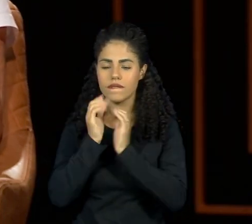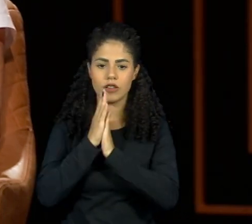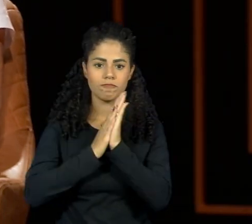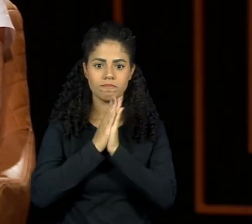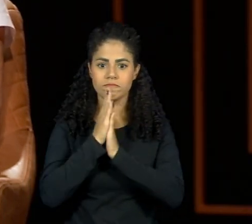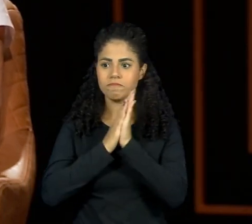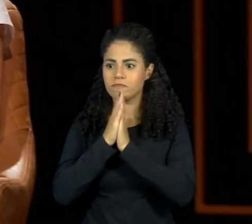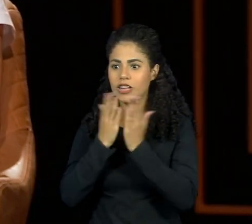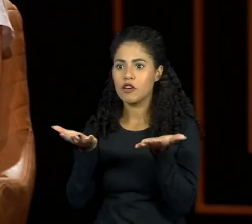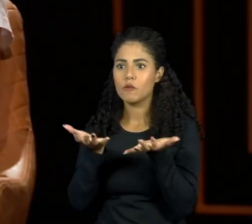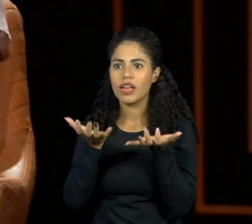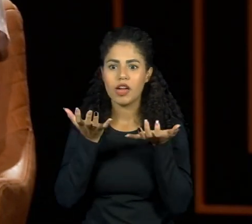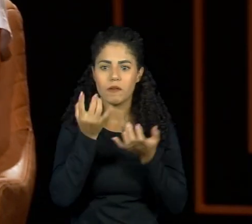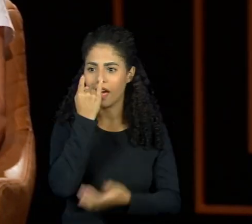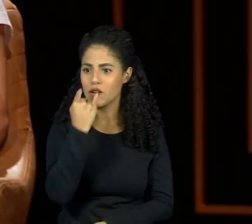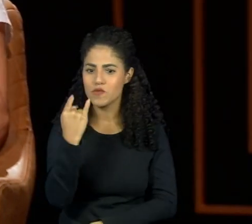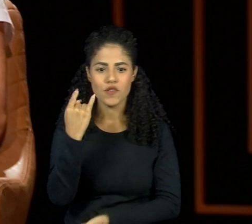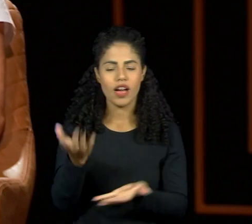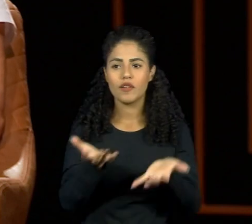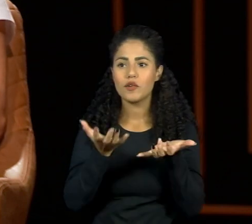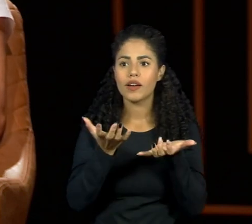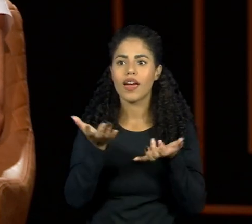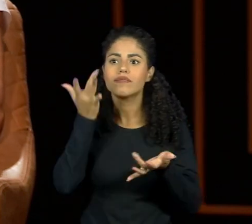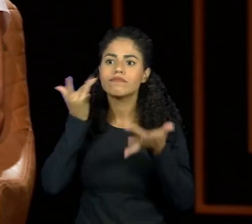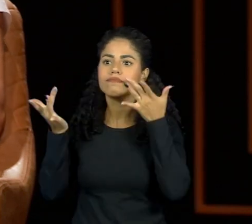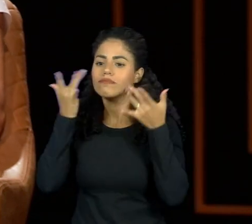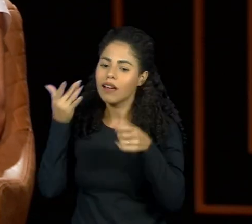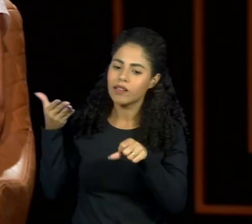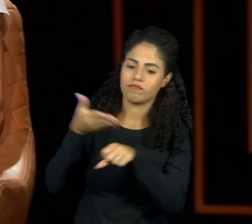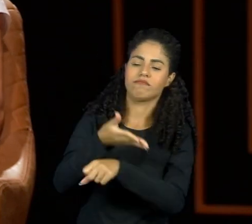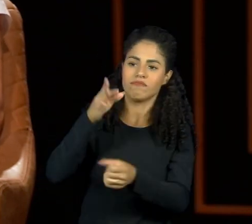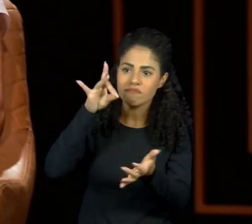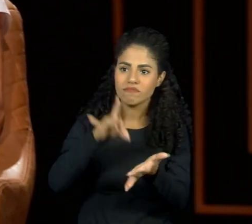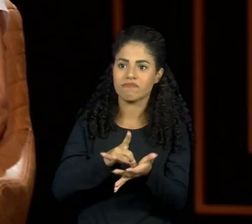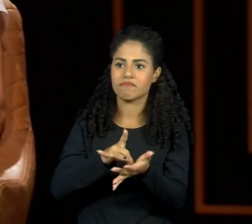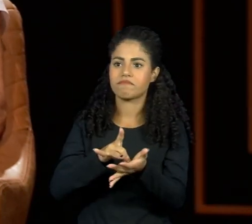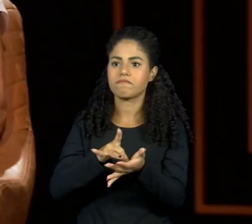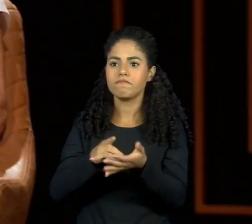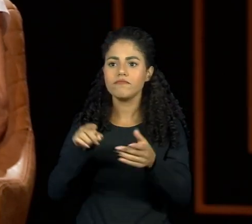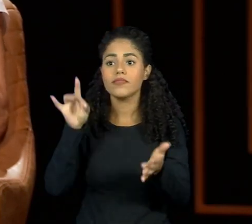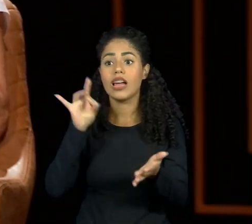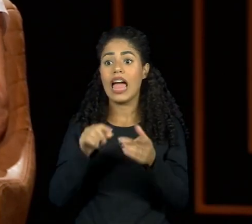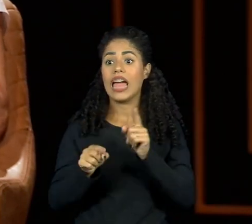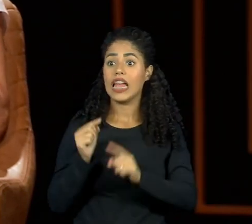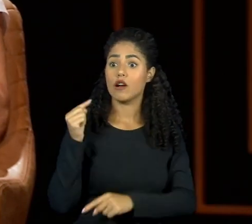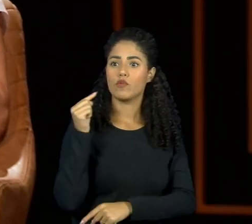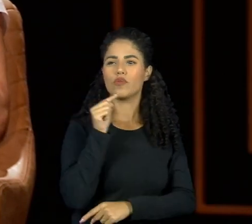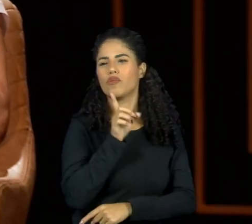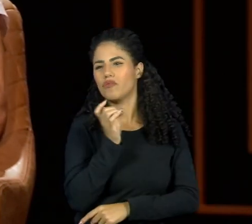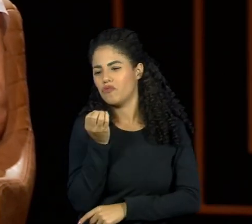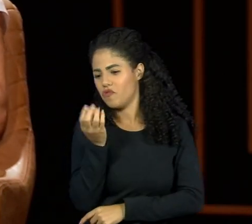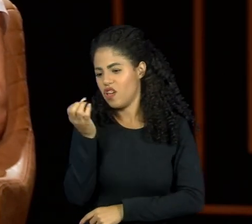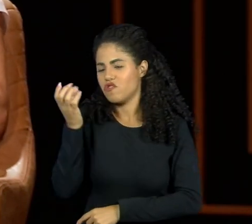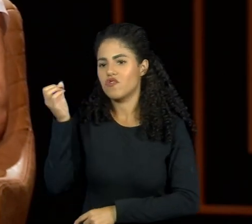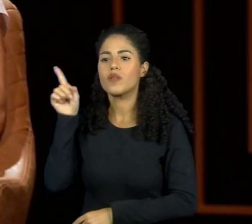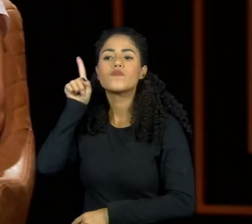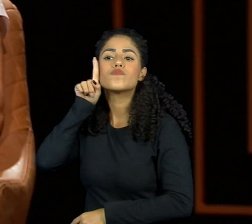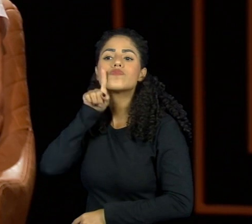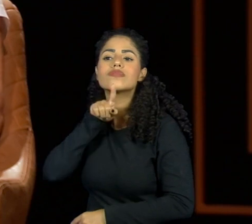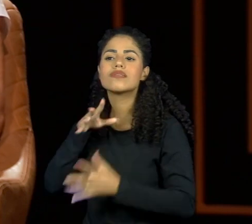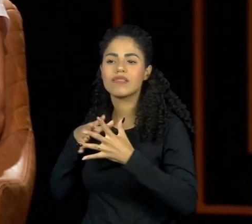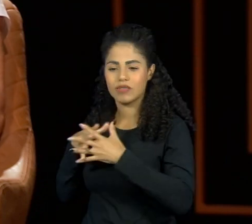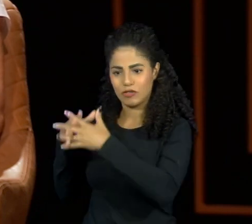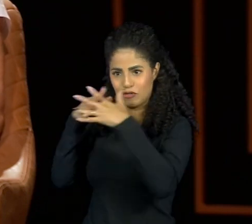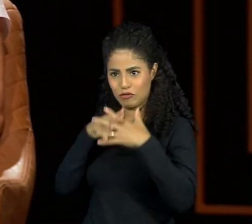comecei a entrar na veia do teatro. E quando eu estava nos Estados Unidos estudando, o tio